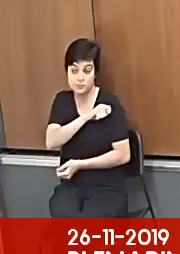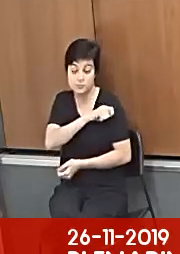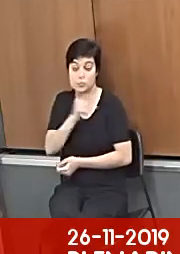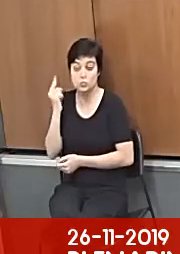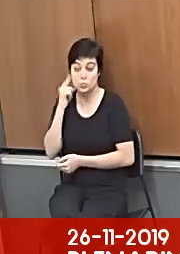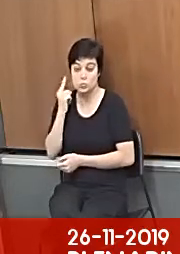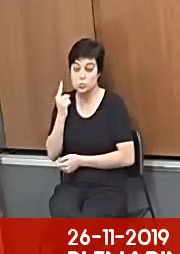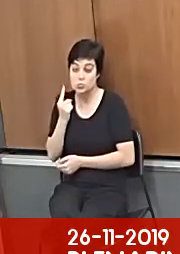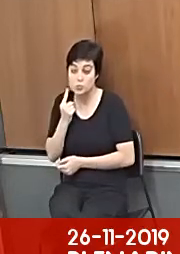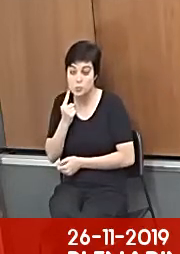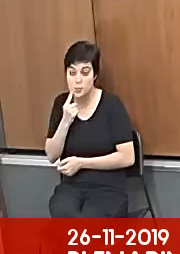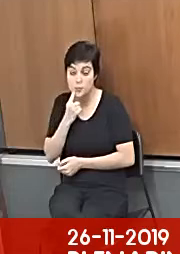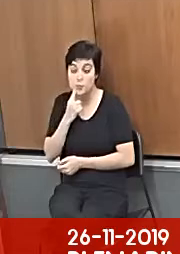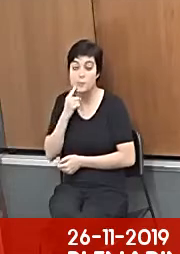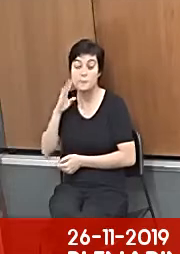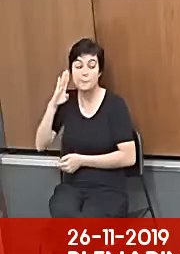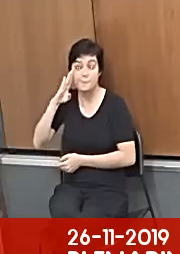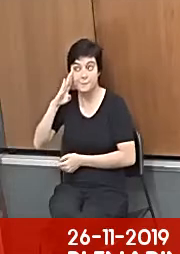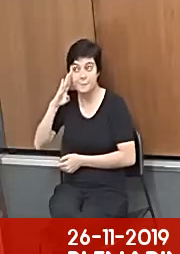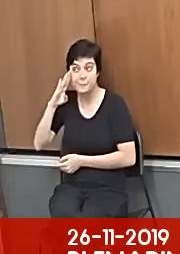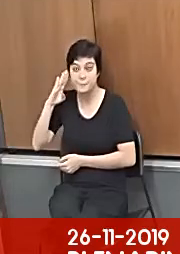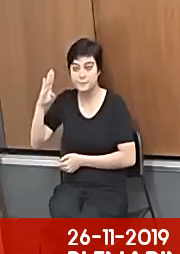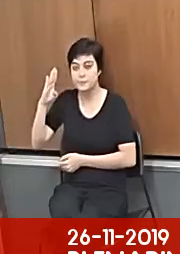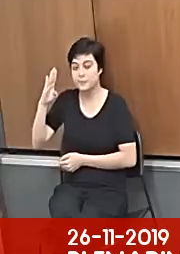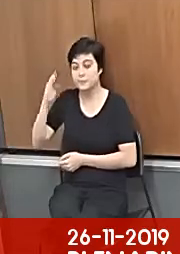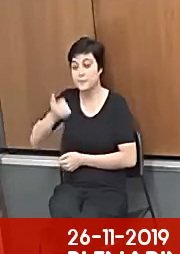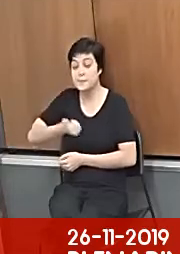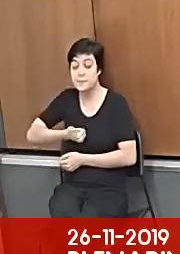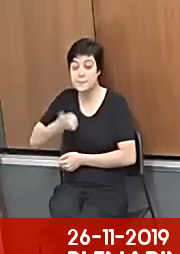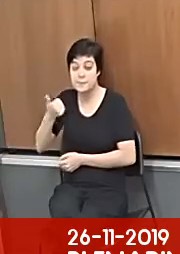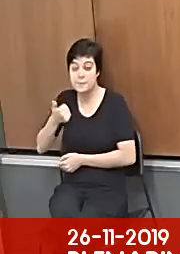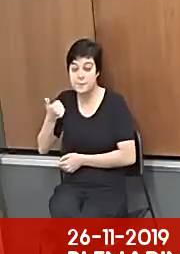surdo será primeiro, óbvio,